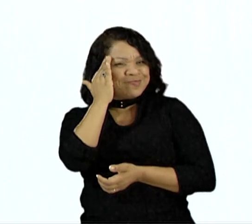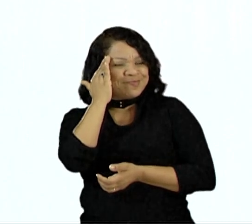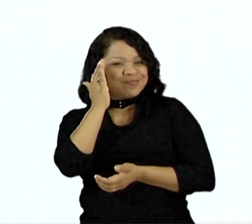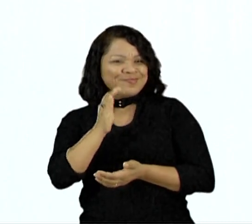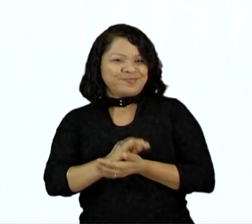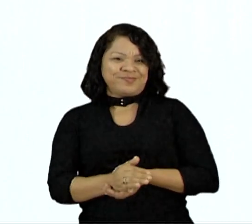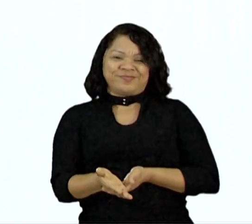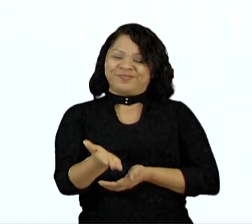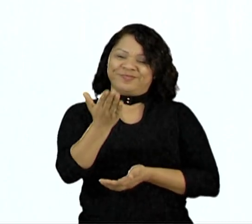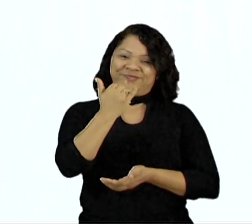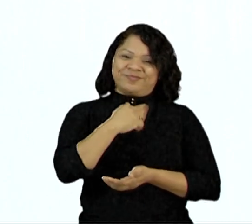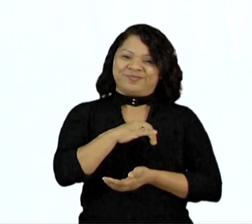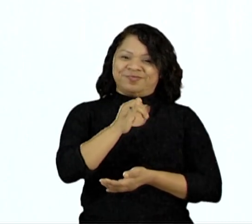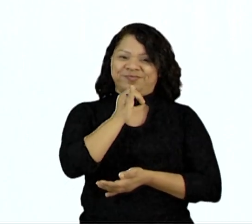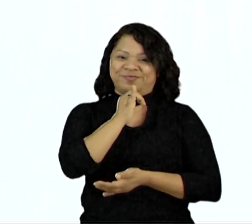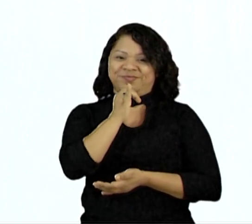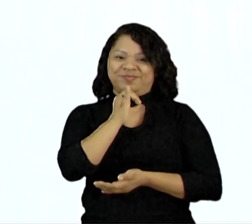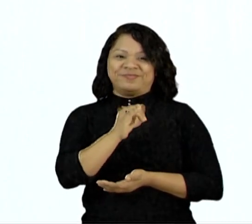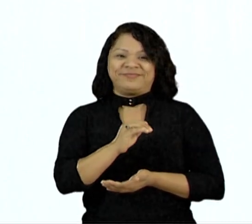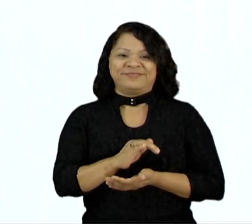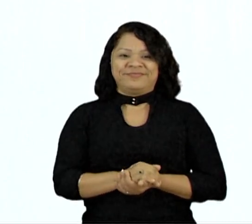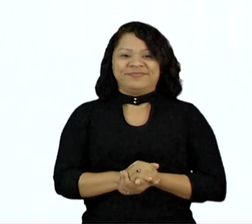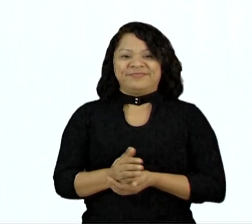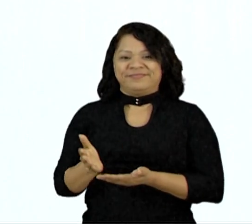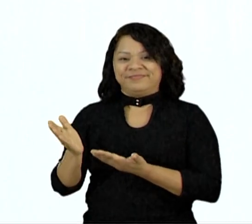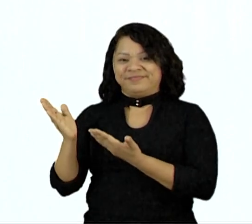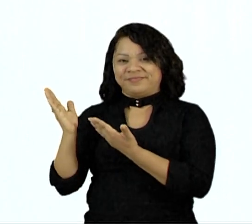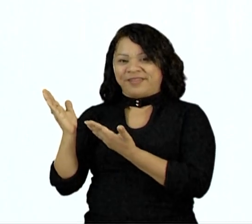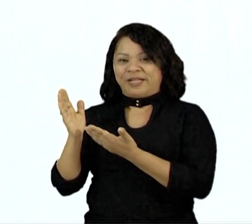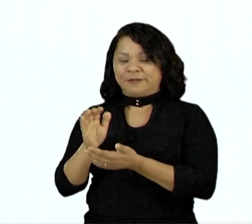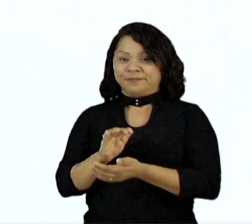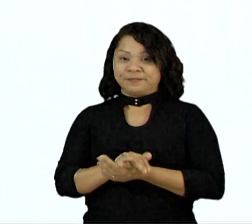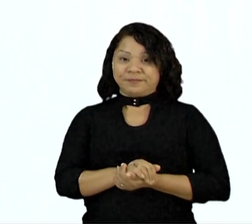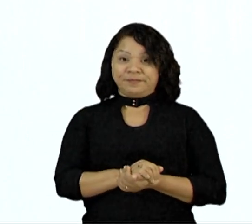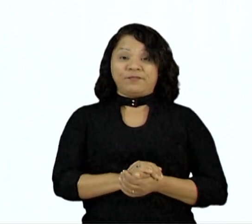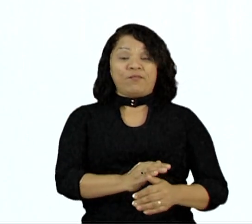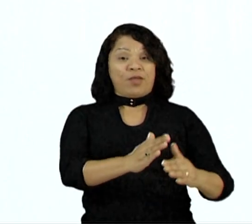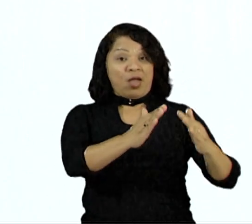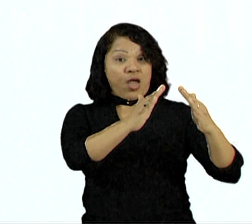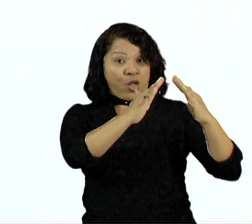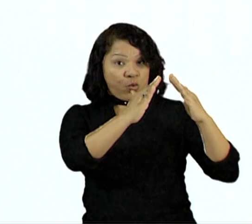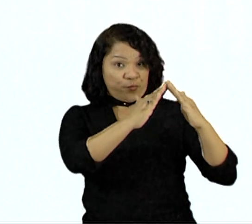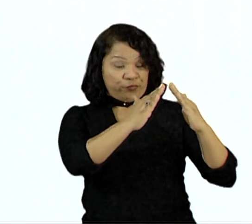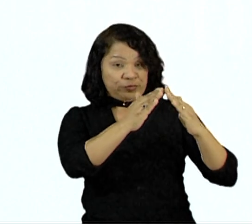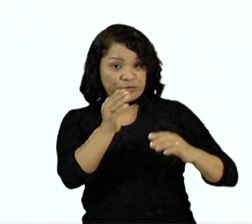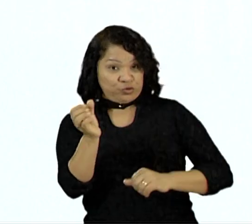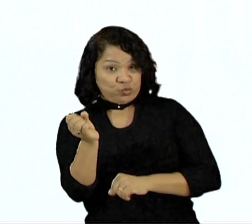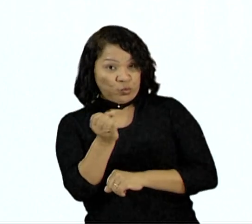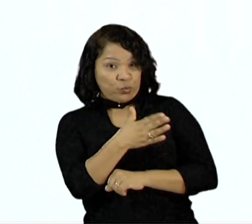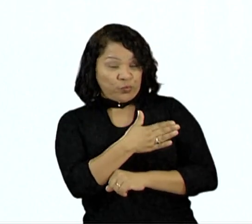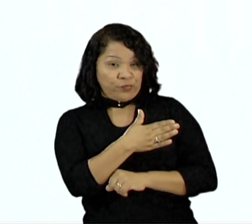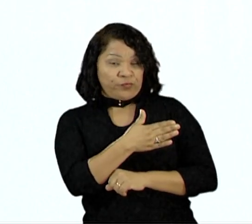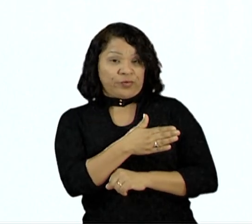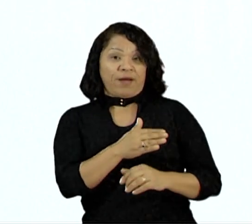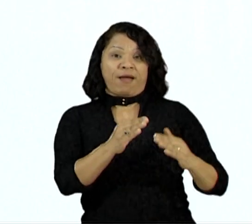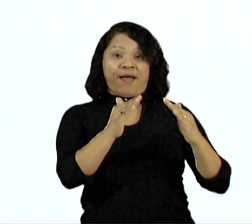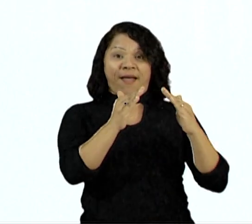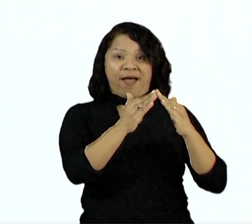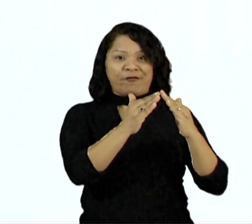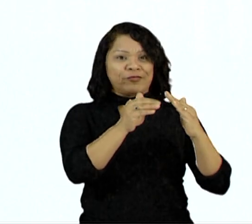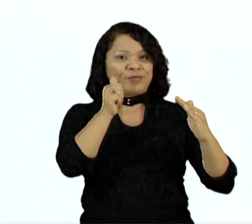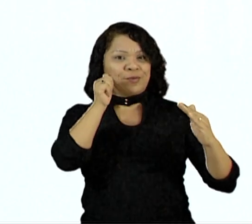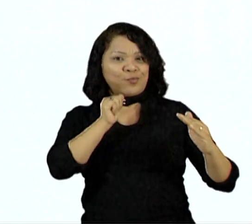Vamos ver alguns exemplos da concordância nominal. O vizinho novo. A vizinha nova. Então,